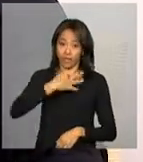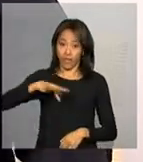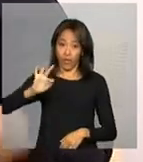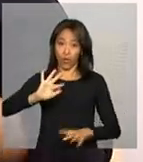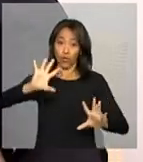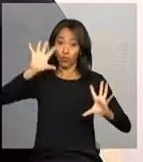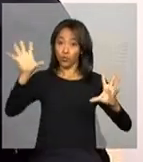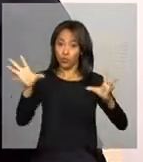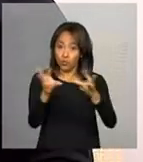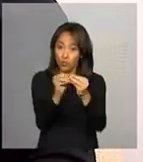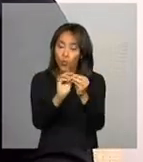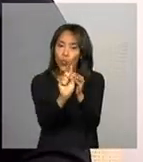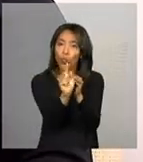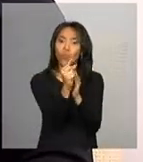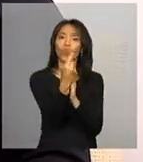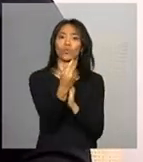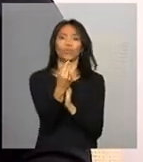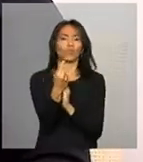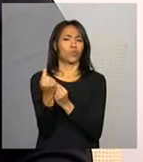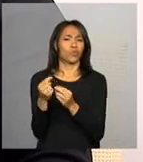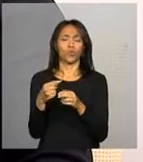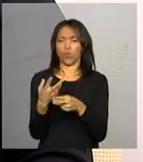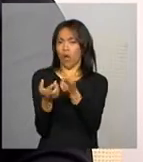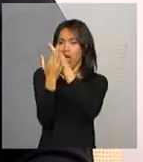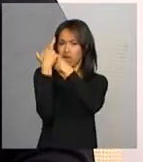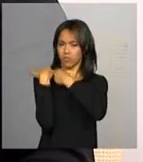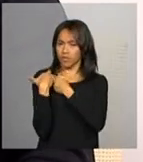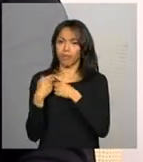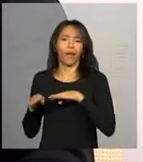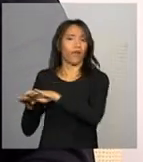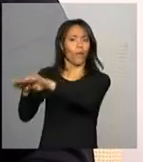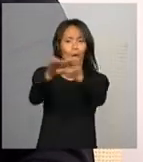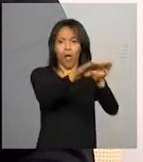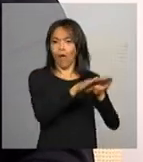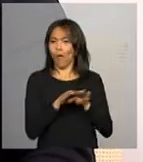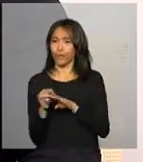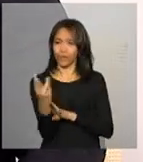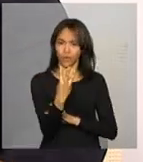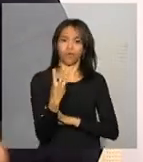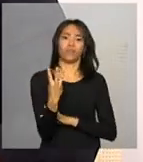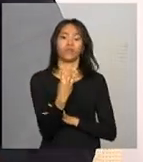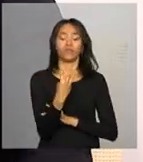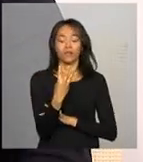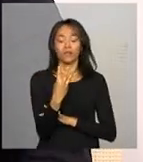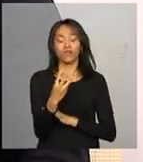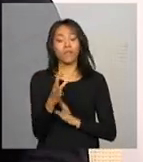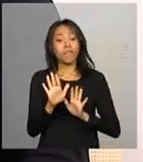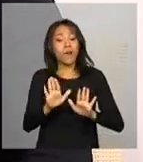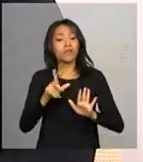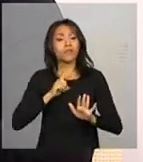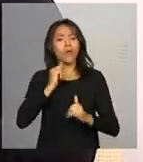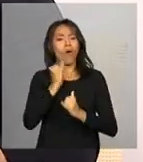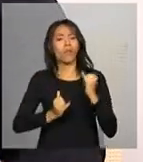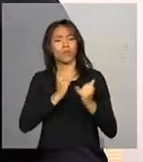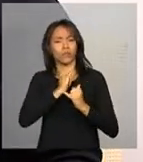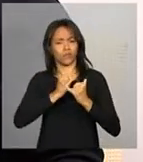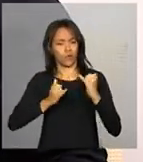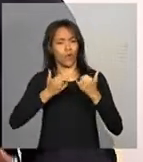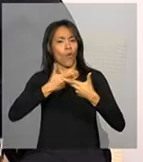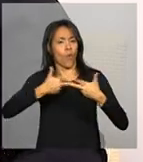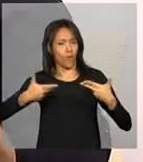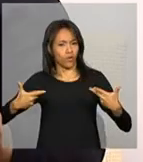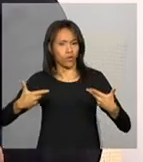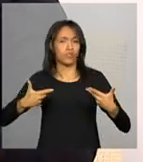social com a mesmo nível de responsabilidade e mas tem algumas coisas que a gente vai